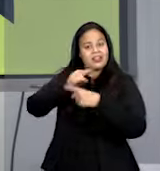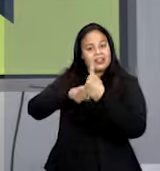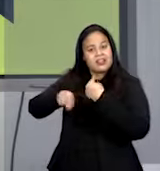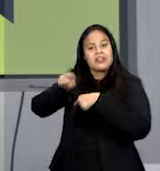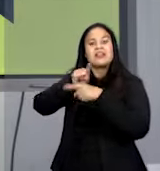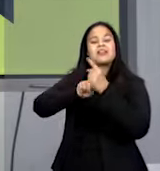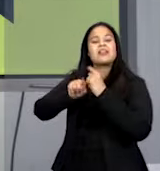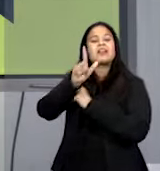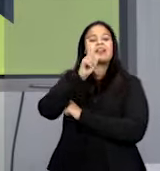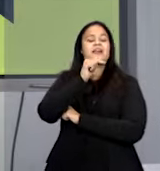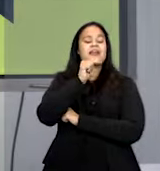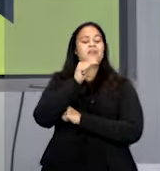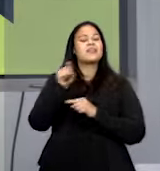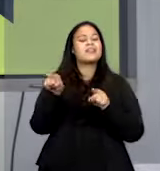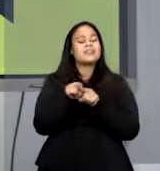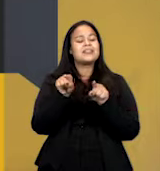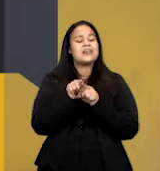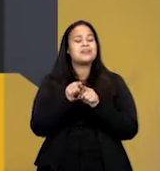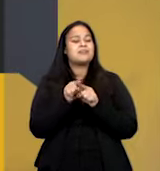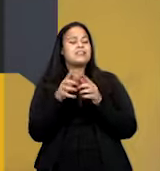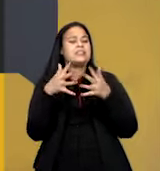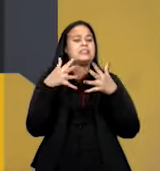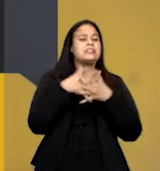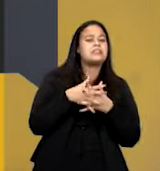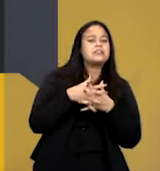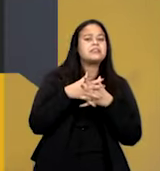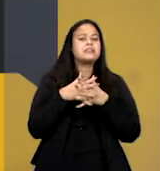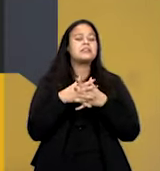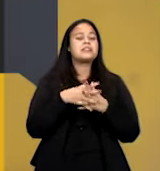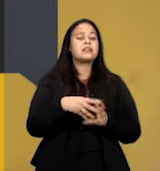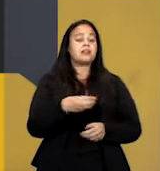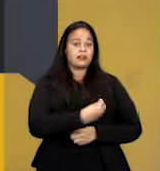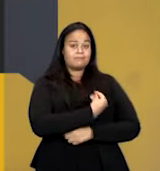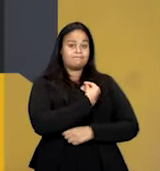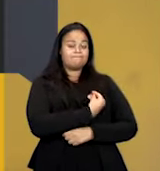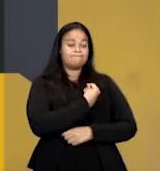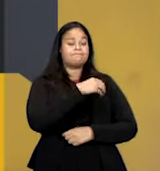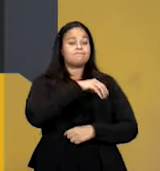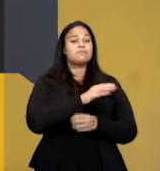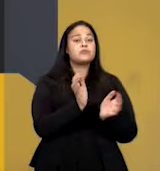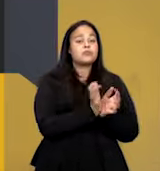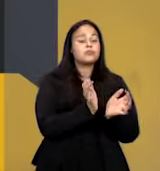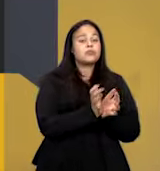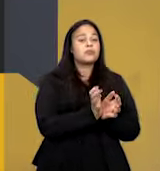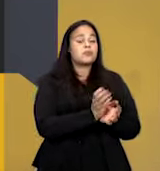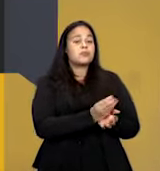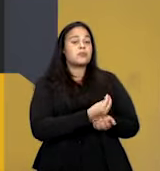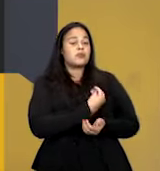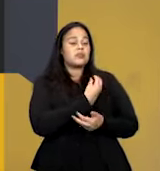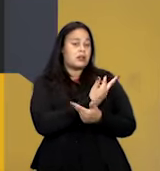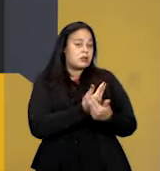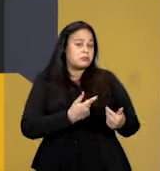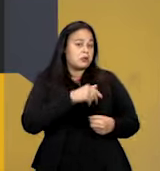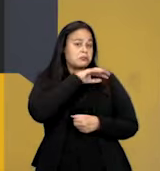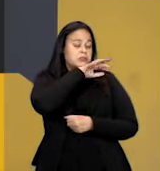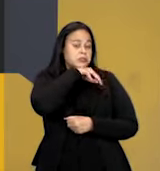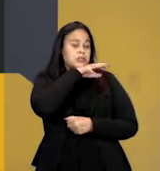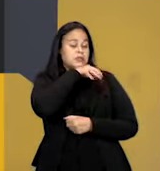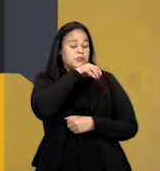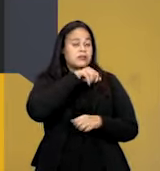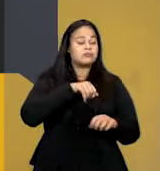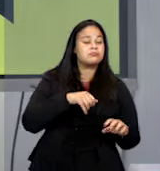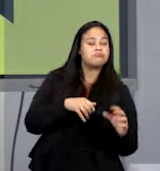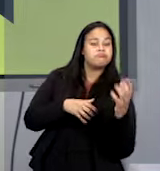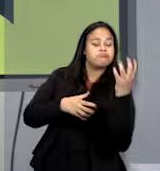isso também interfere na sobrevivência dos animais, porque os animais habitam as matas que nós